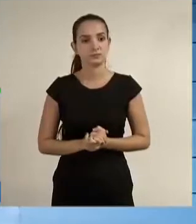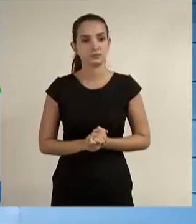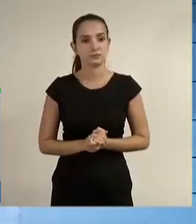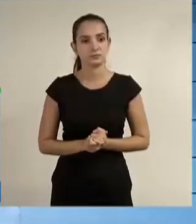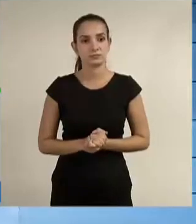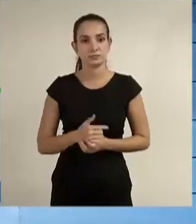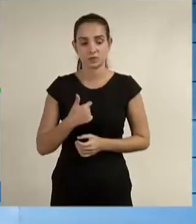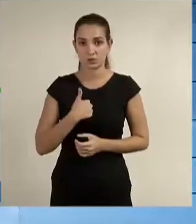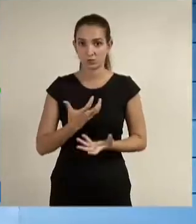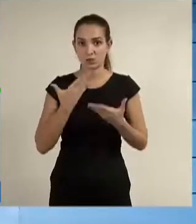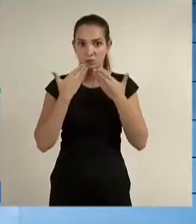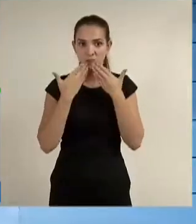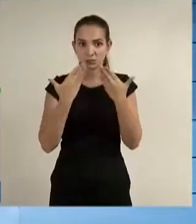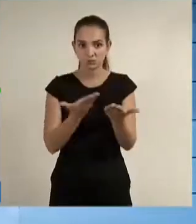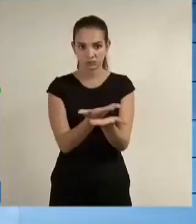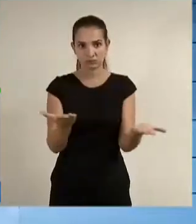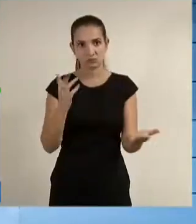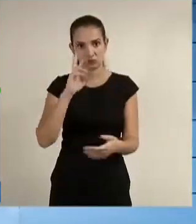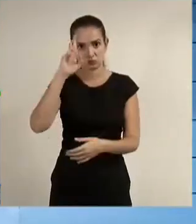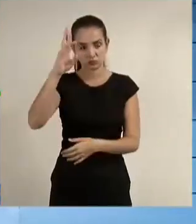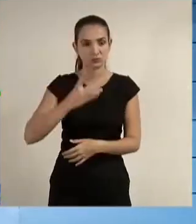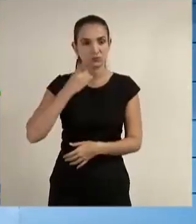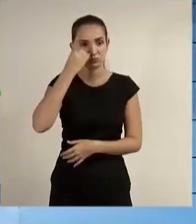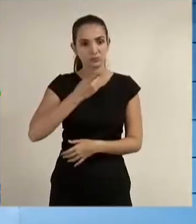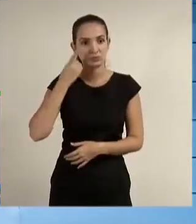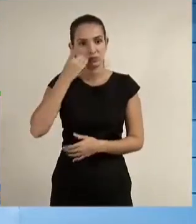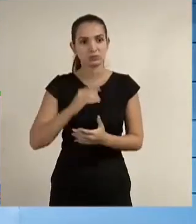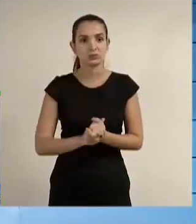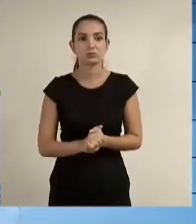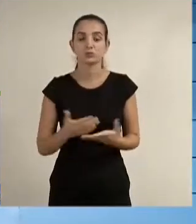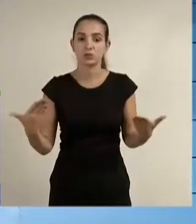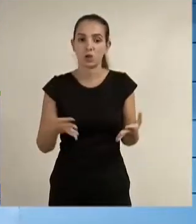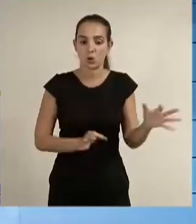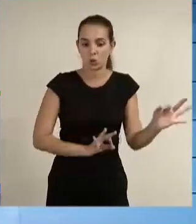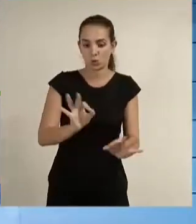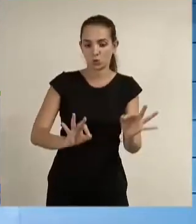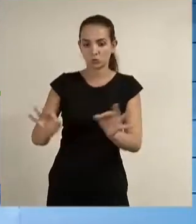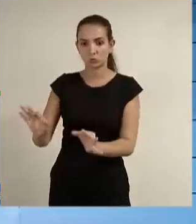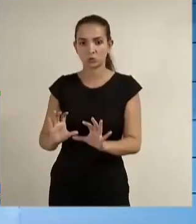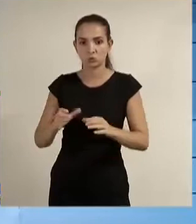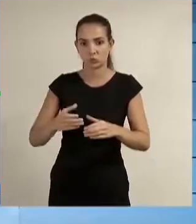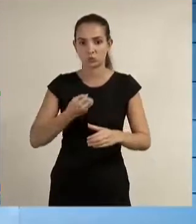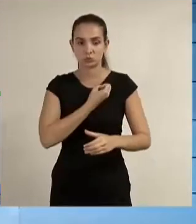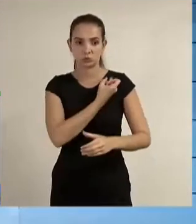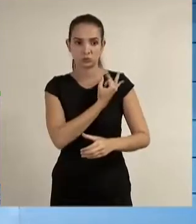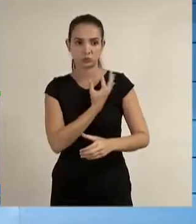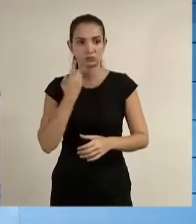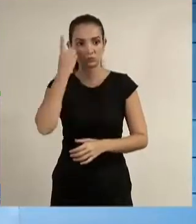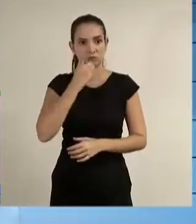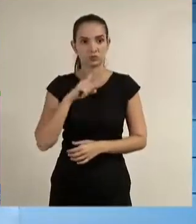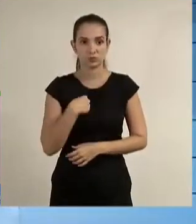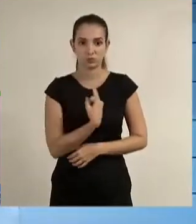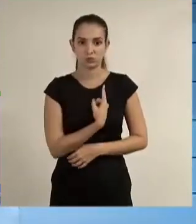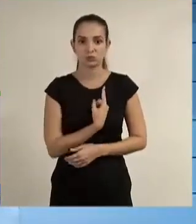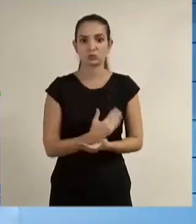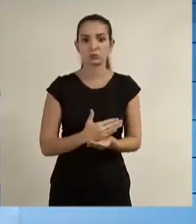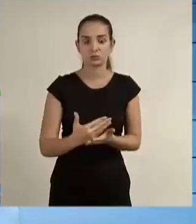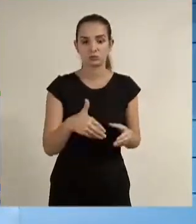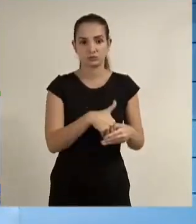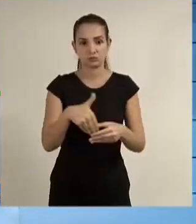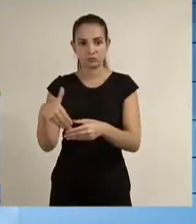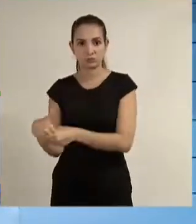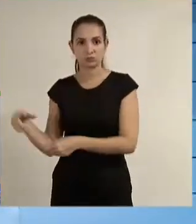Eu gostaria de solicitar aos senhores deputados que houvesse a recomposição de quórum, para que a gente pudesse iniciar a nossa ordem do dia.